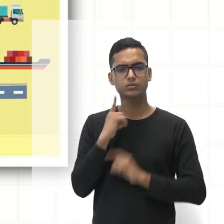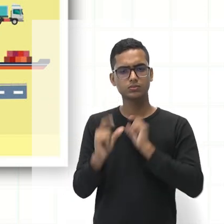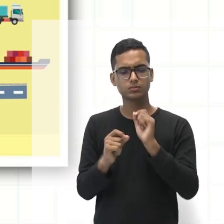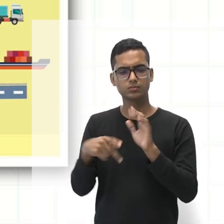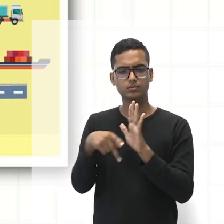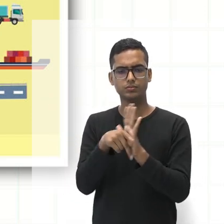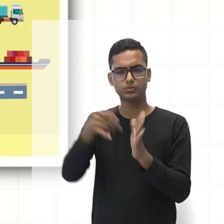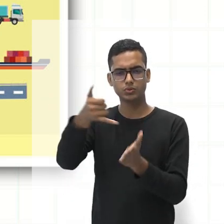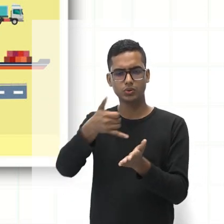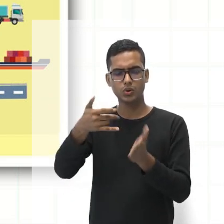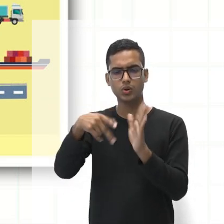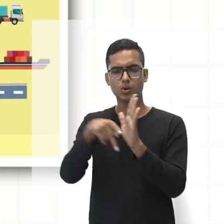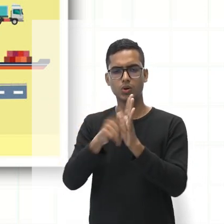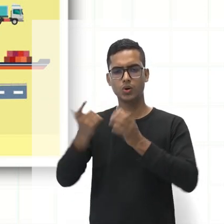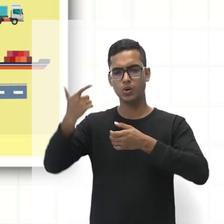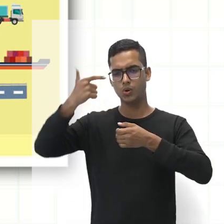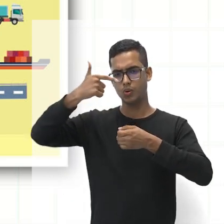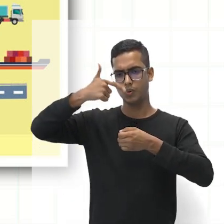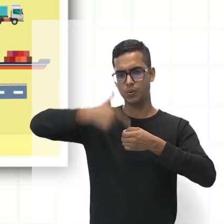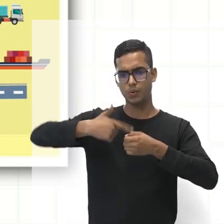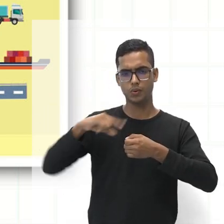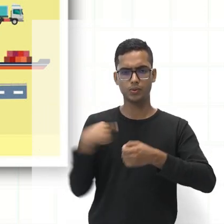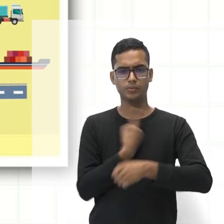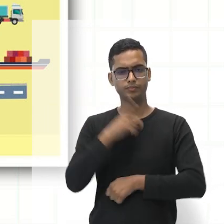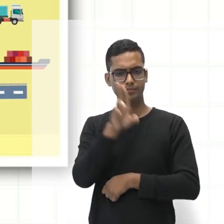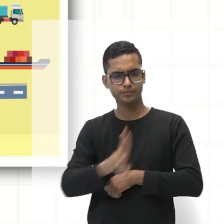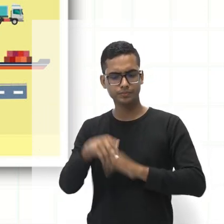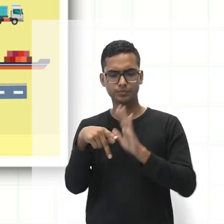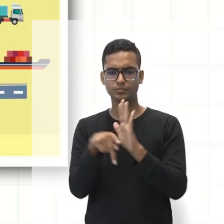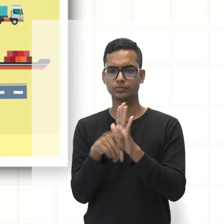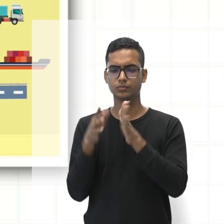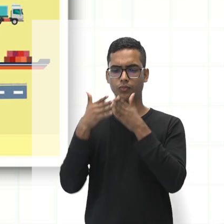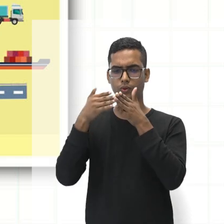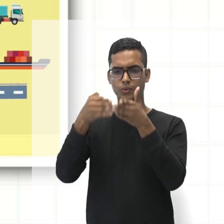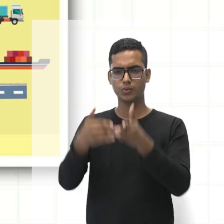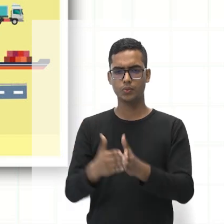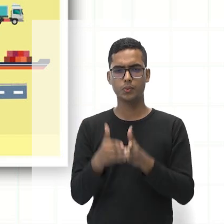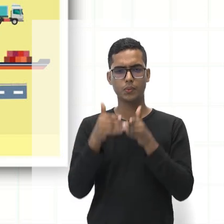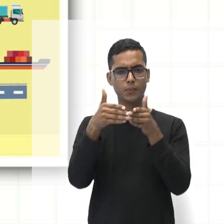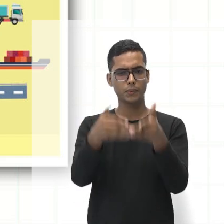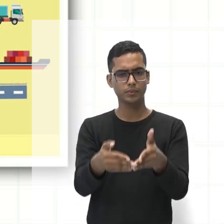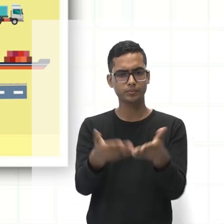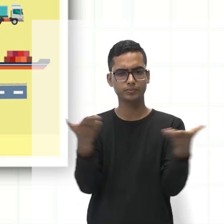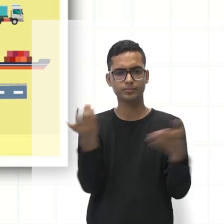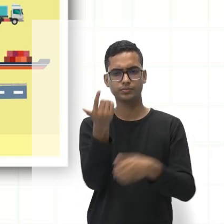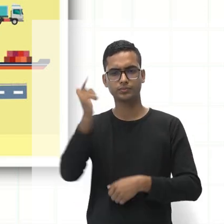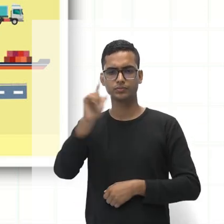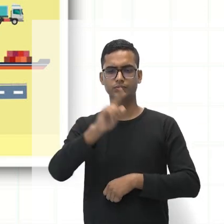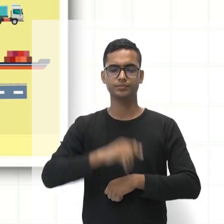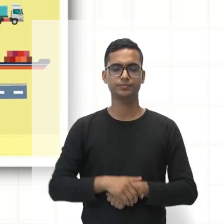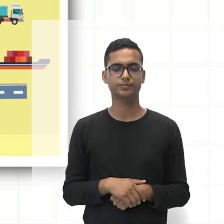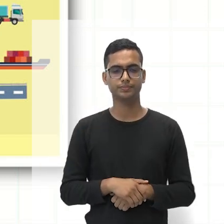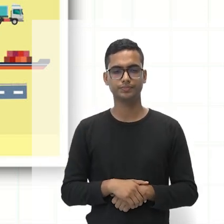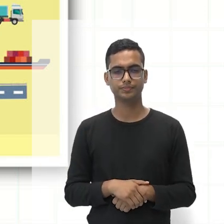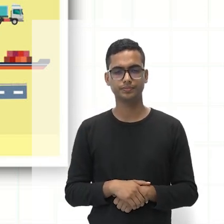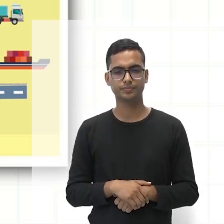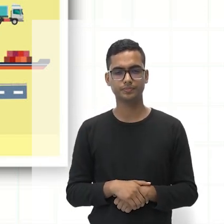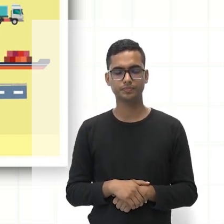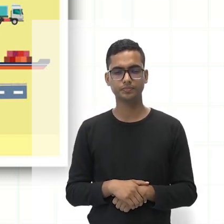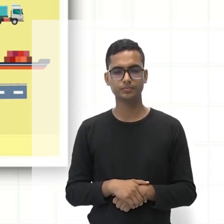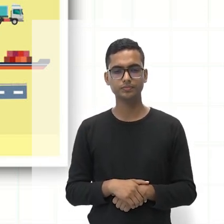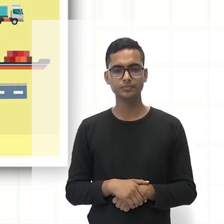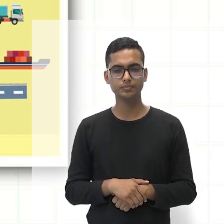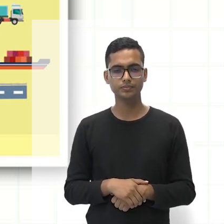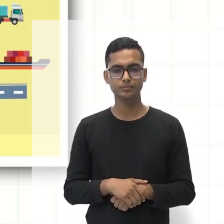nosso óleo combustível que nós usamos nas embarcações. Numa outra temperatura, o